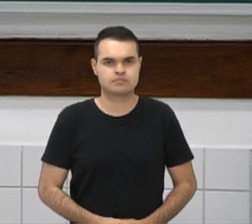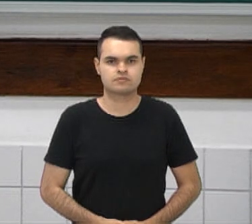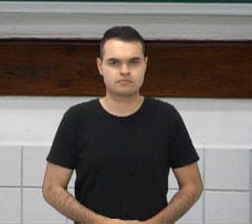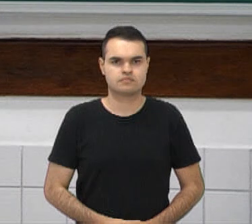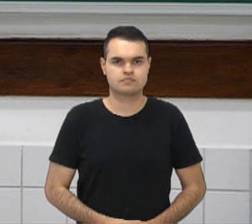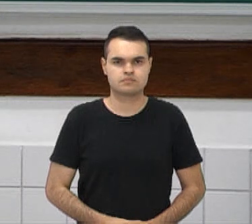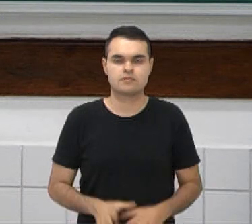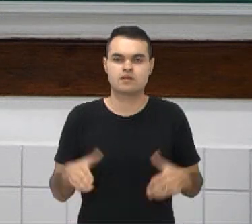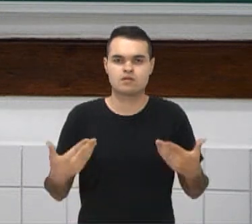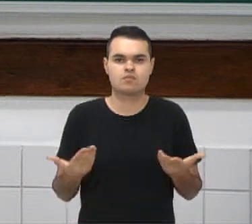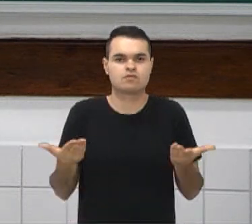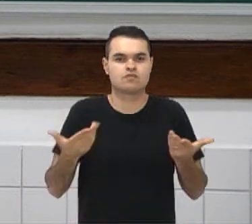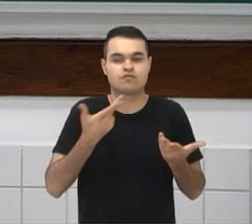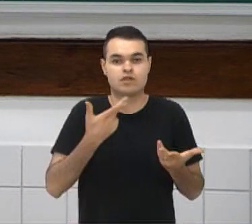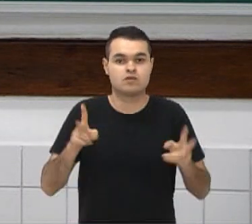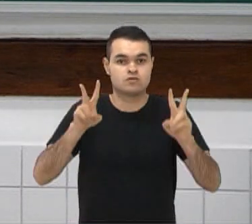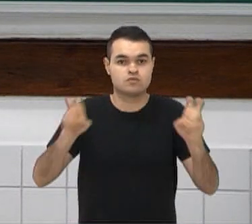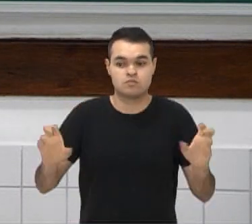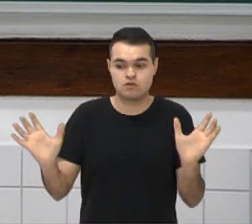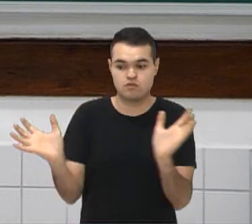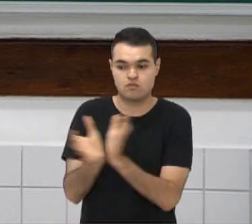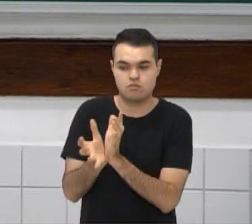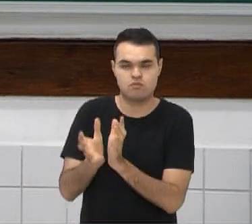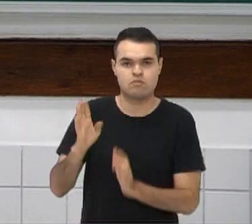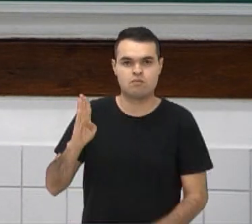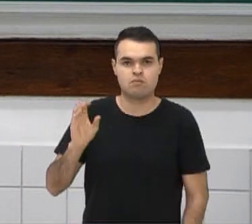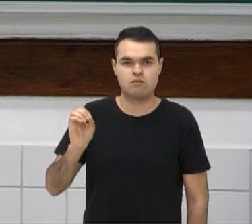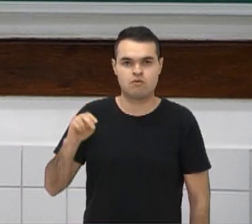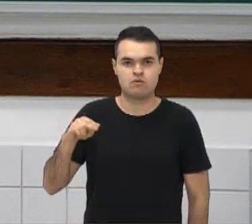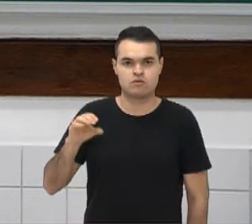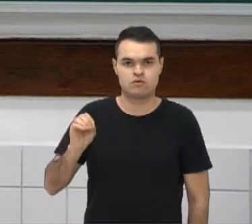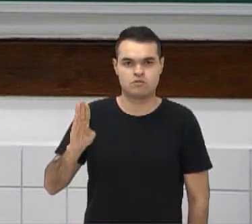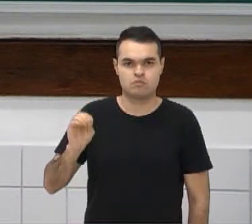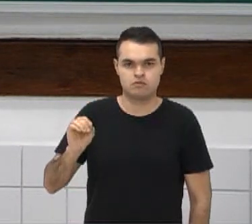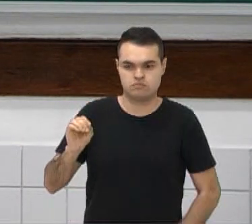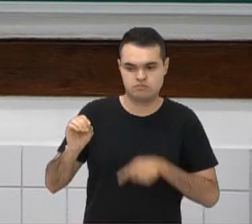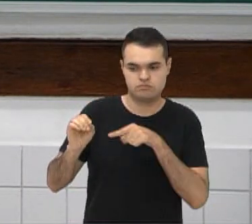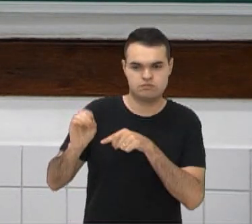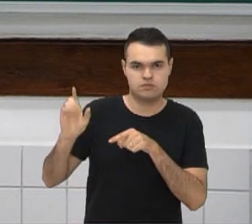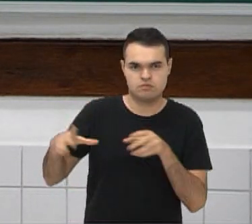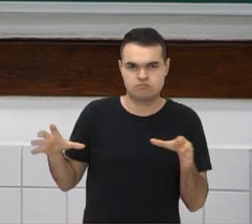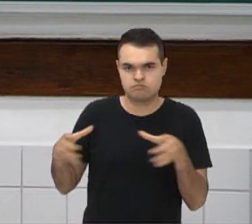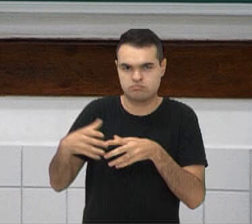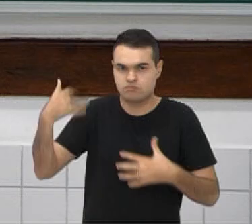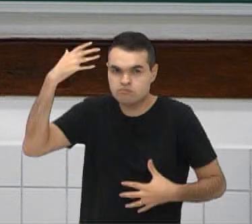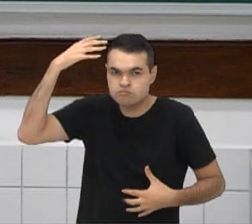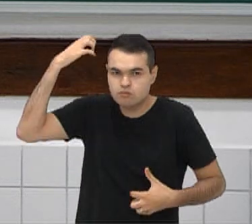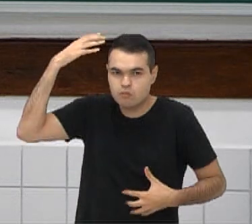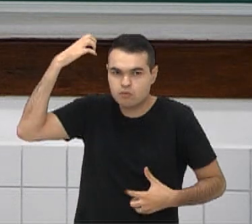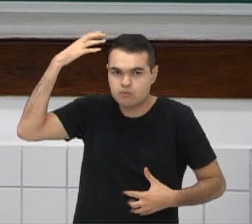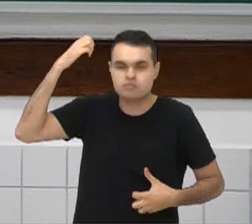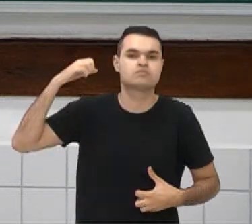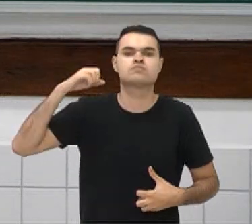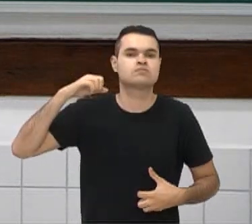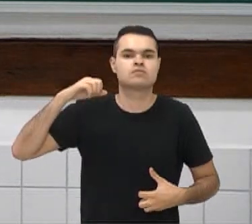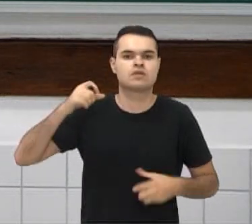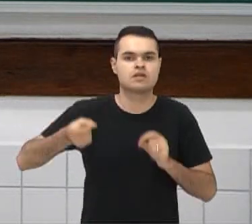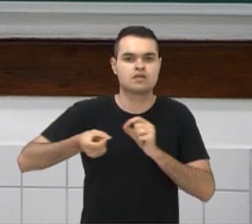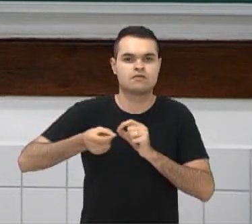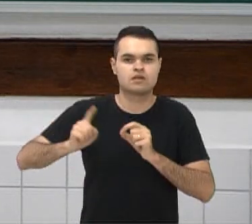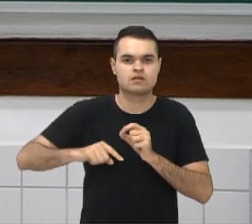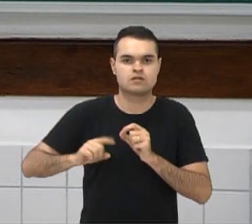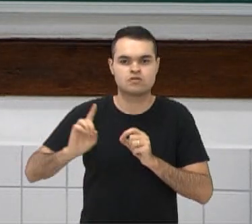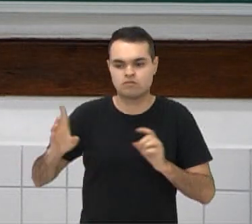pessoal, quando a gente está falando do grupo de bonobos, é um grupo de primatas que eles não realizam a